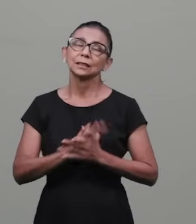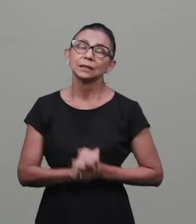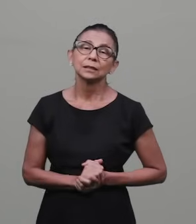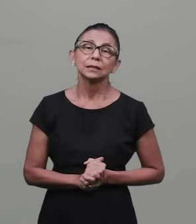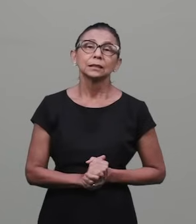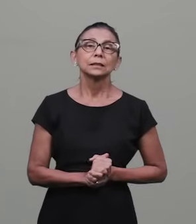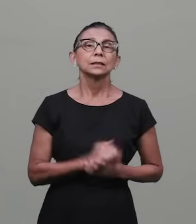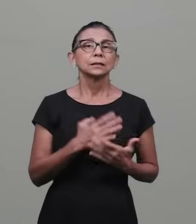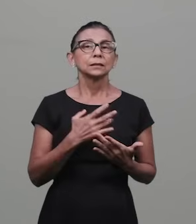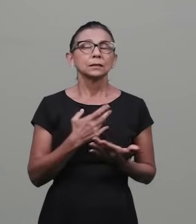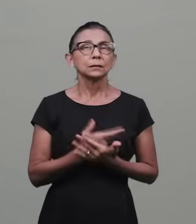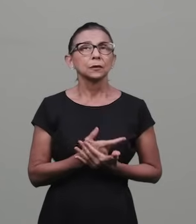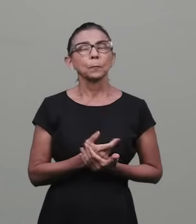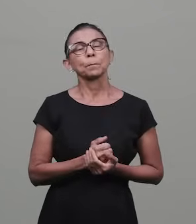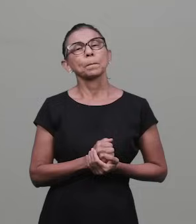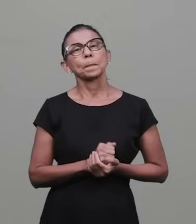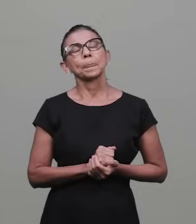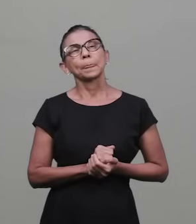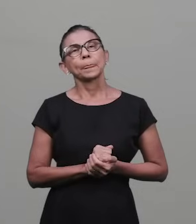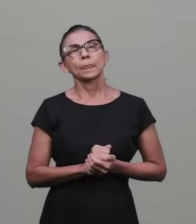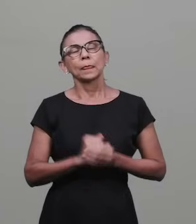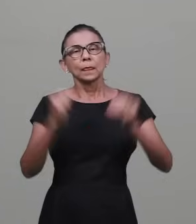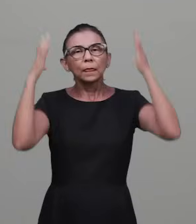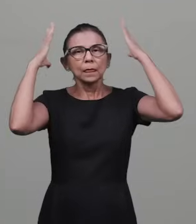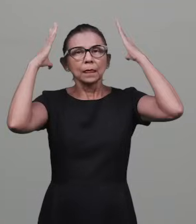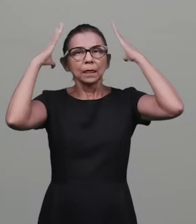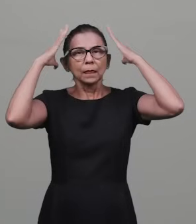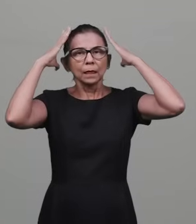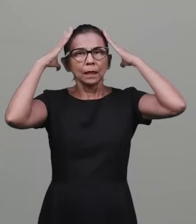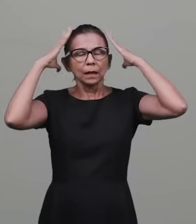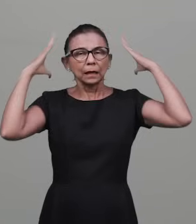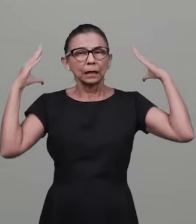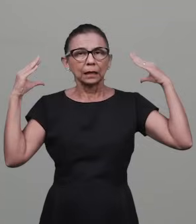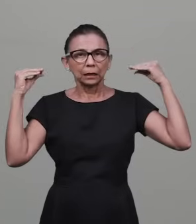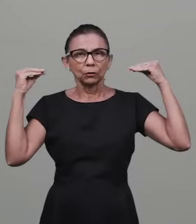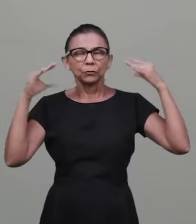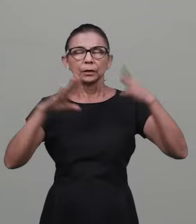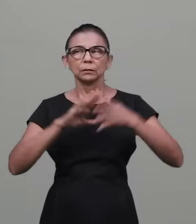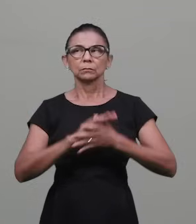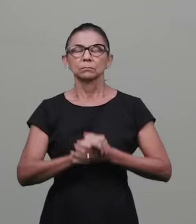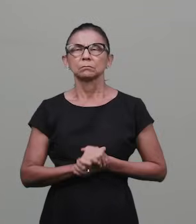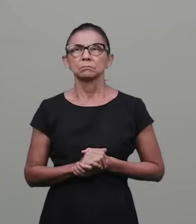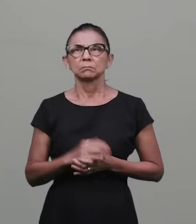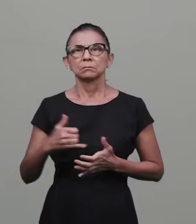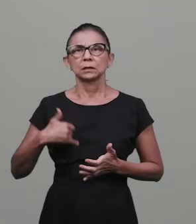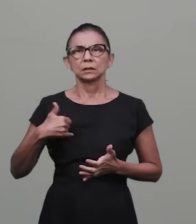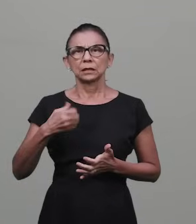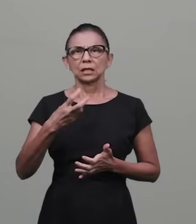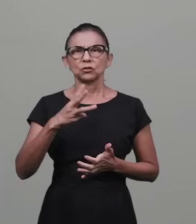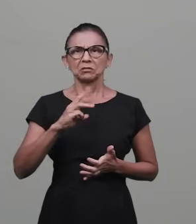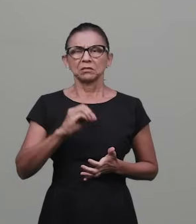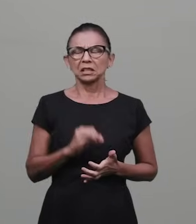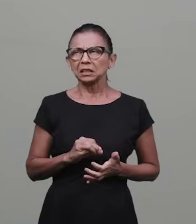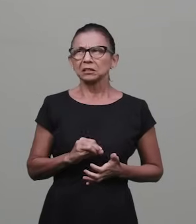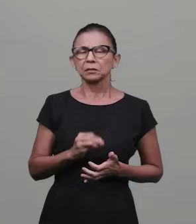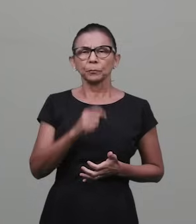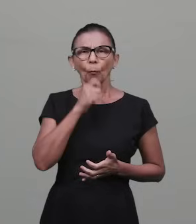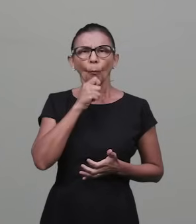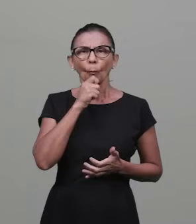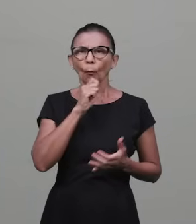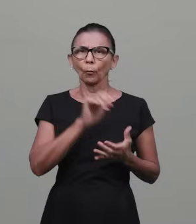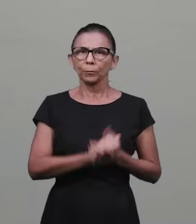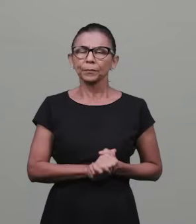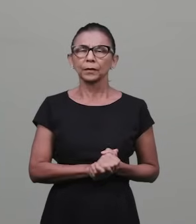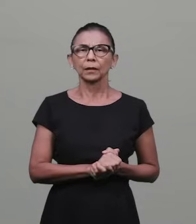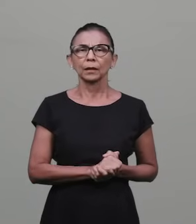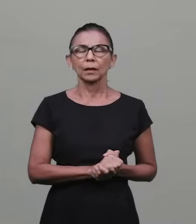dizer, ele, até 30 anos, ele não pensava em casamento. Ele não pensava, queria casar, não pensava em casamento. Mas os seus amigos encorajaram para que